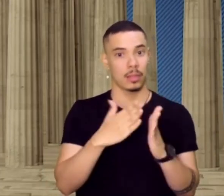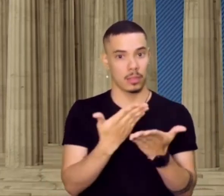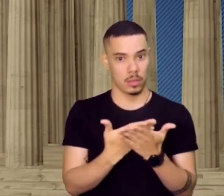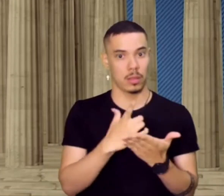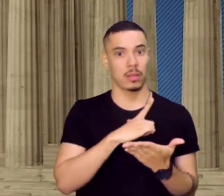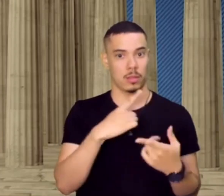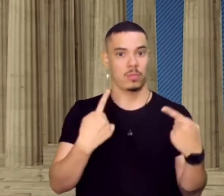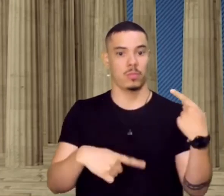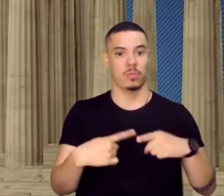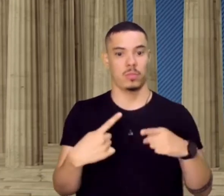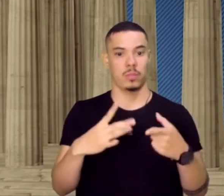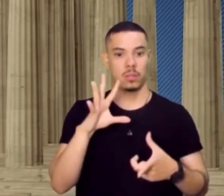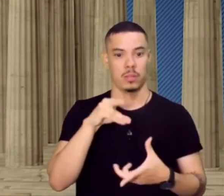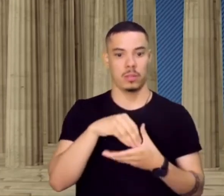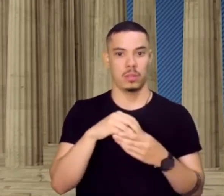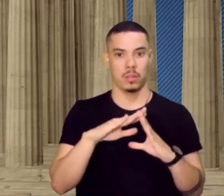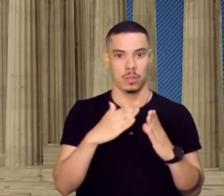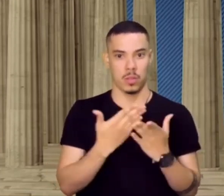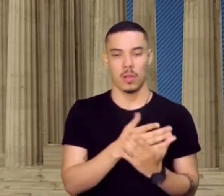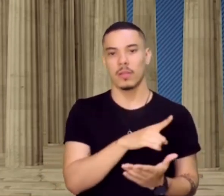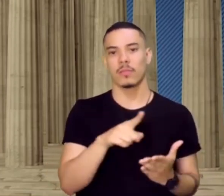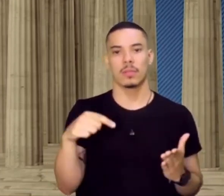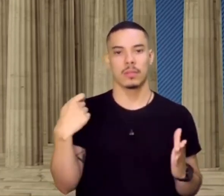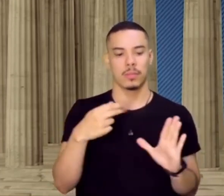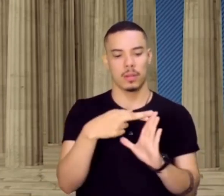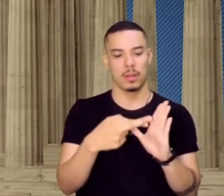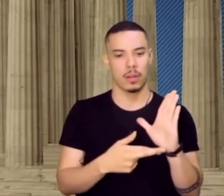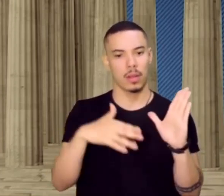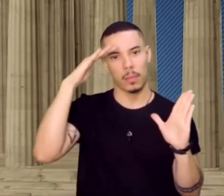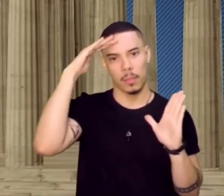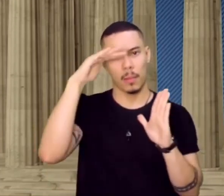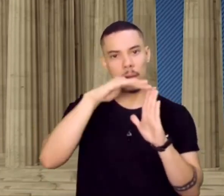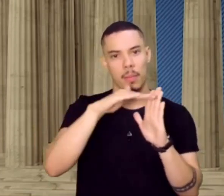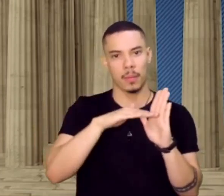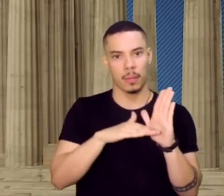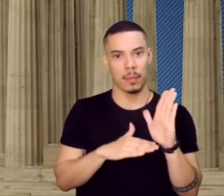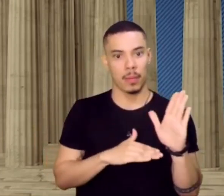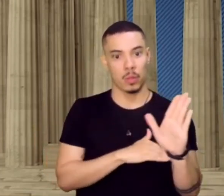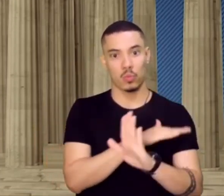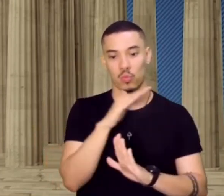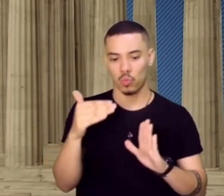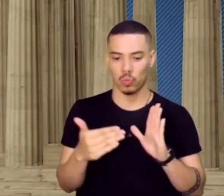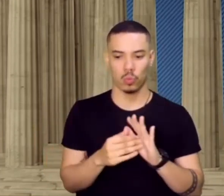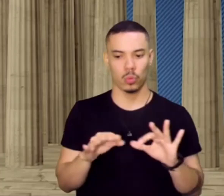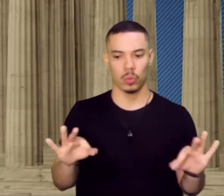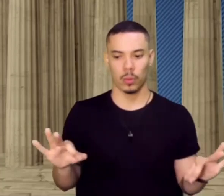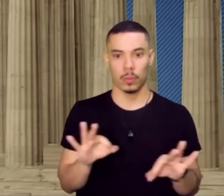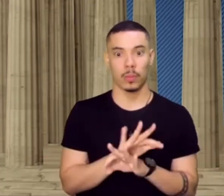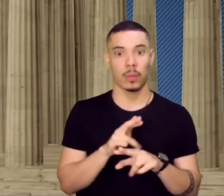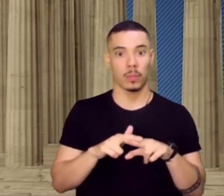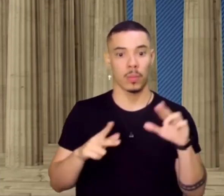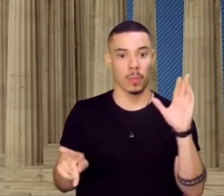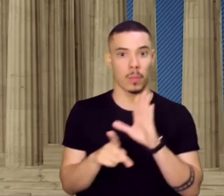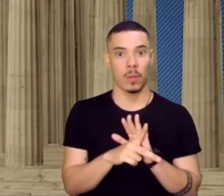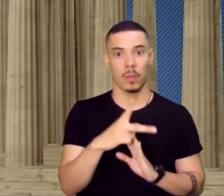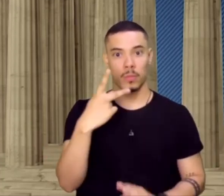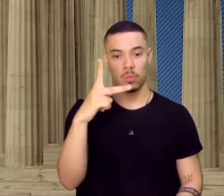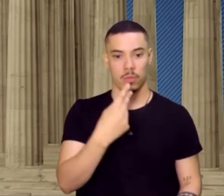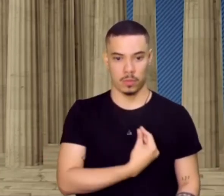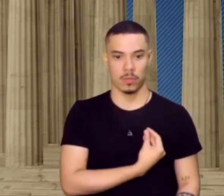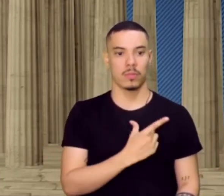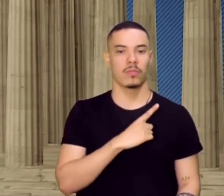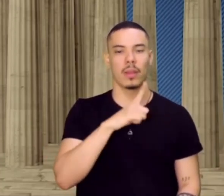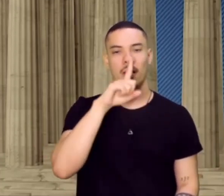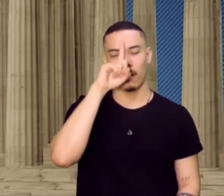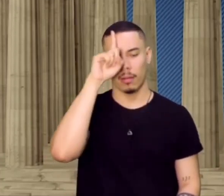escola. Ó, o estudante tem que seguir esse ritmo aqui. Então você propriamente na sua vida, você em algum momento vai criar